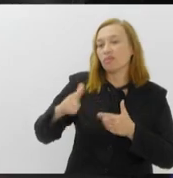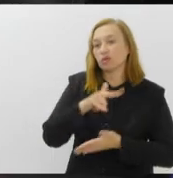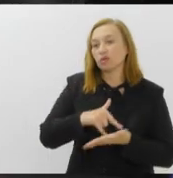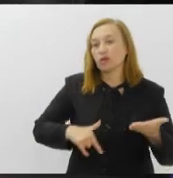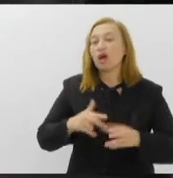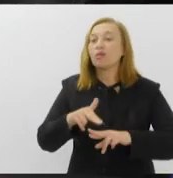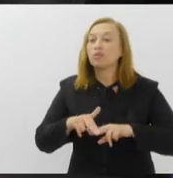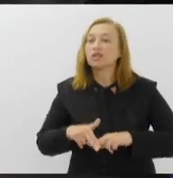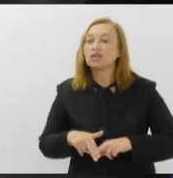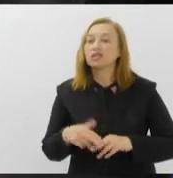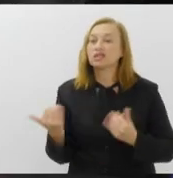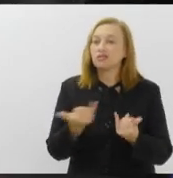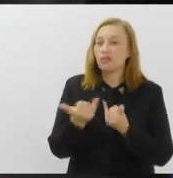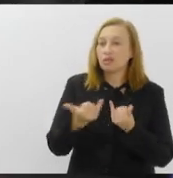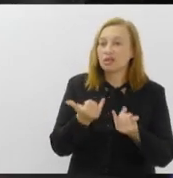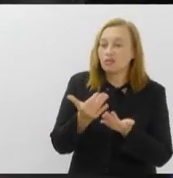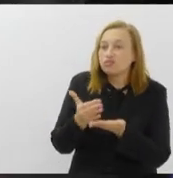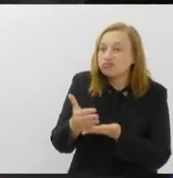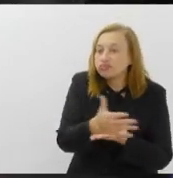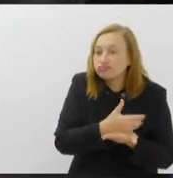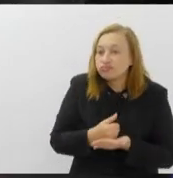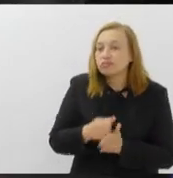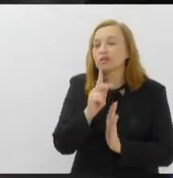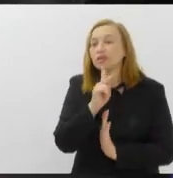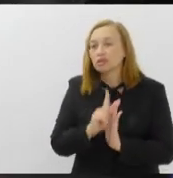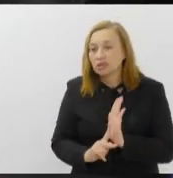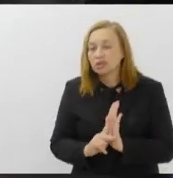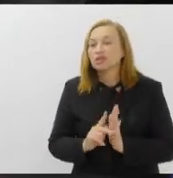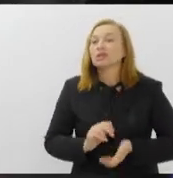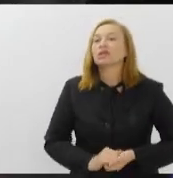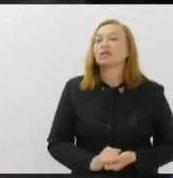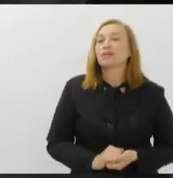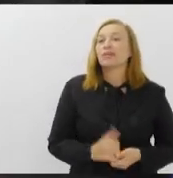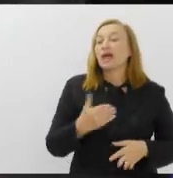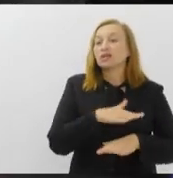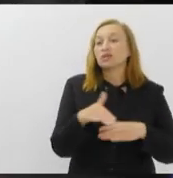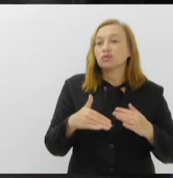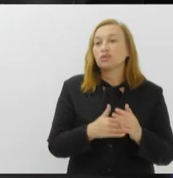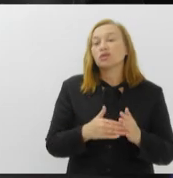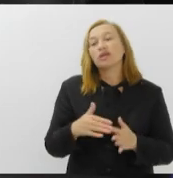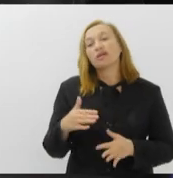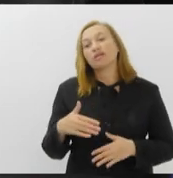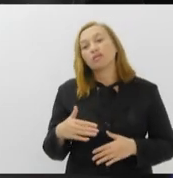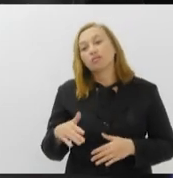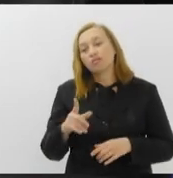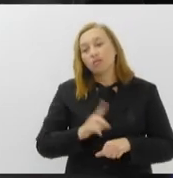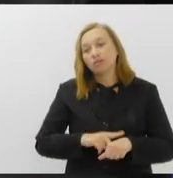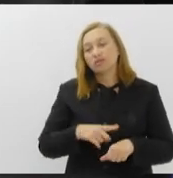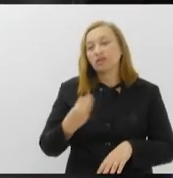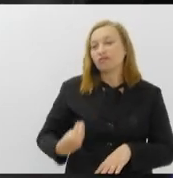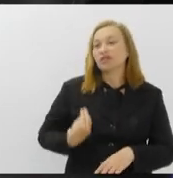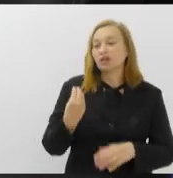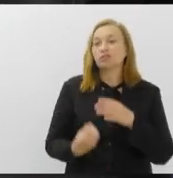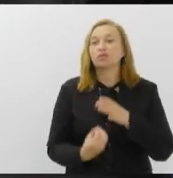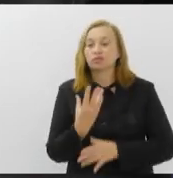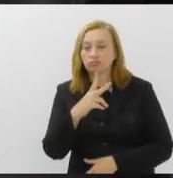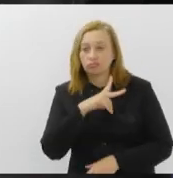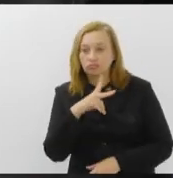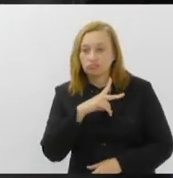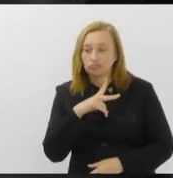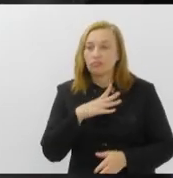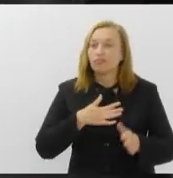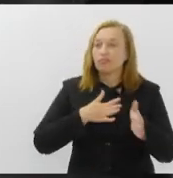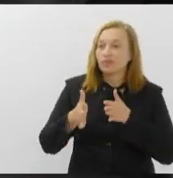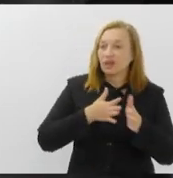que a gente focou nesse projeto, de estar documentando, né, em todas as esferas da vida produtiva, pessoal, acesso